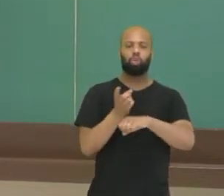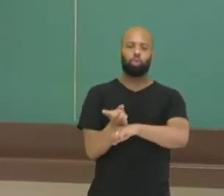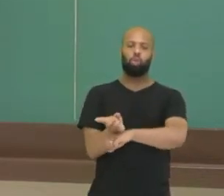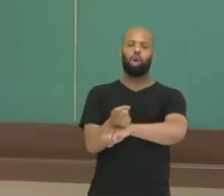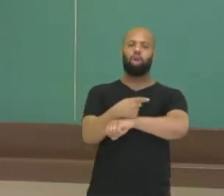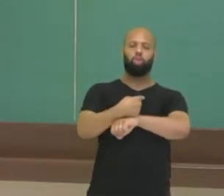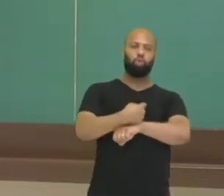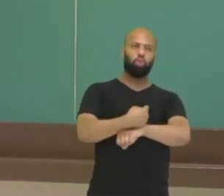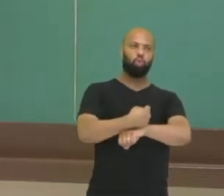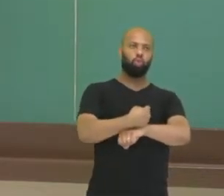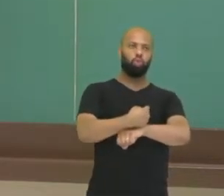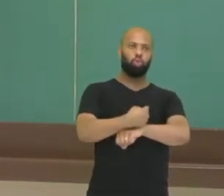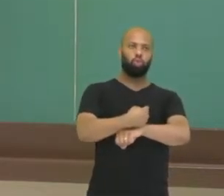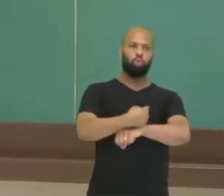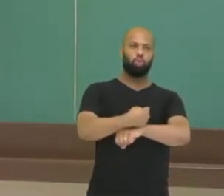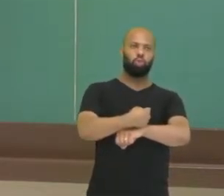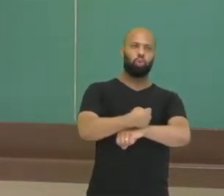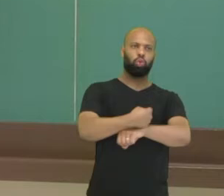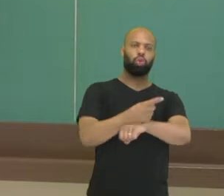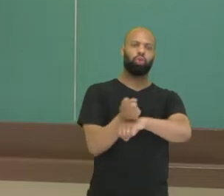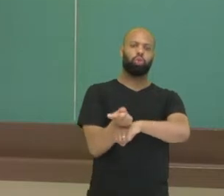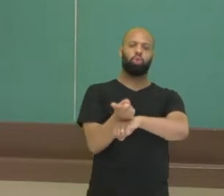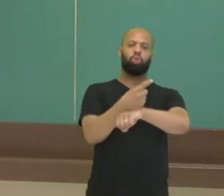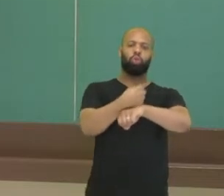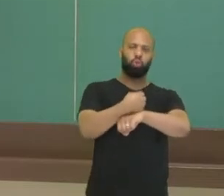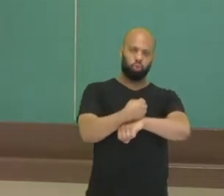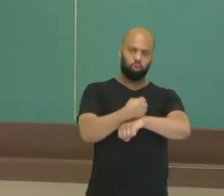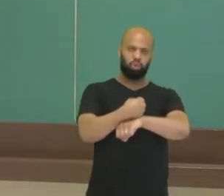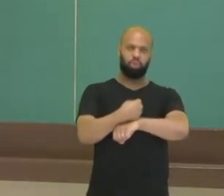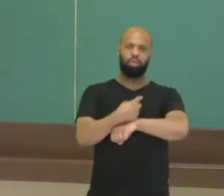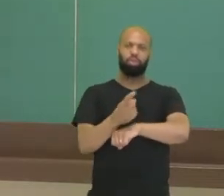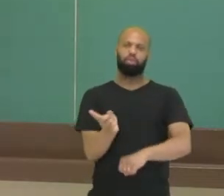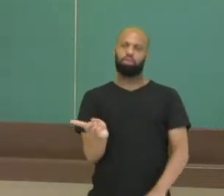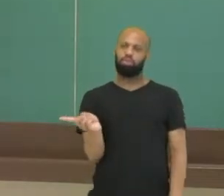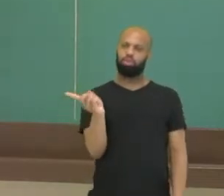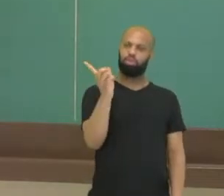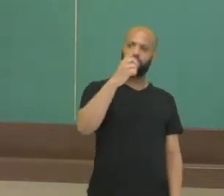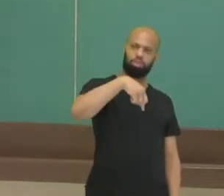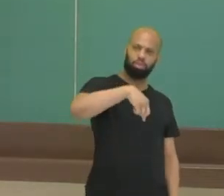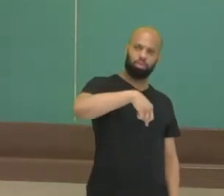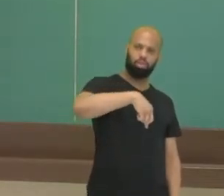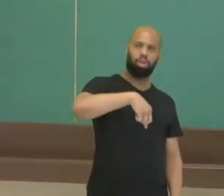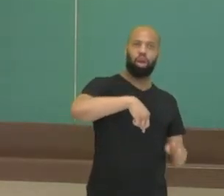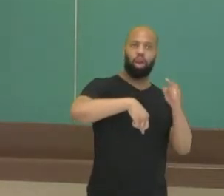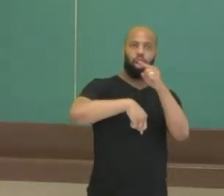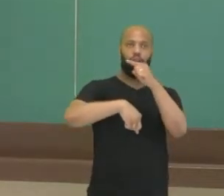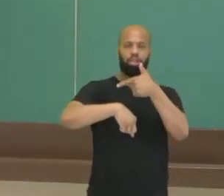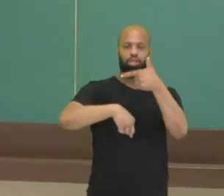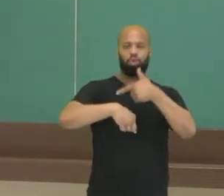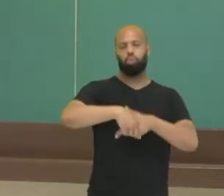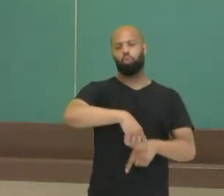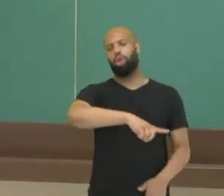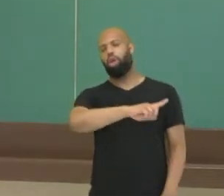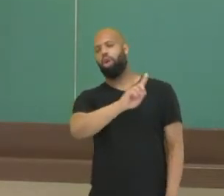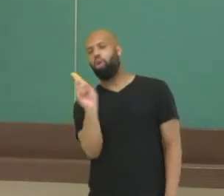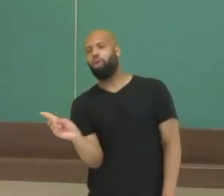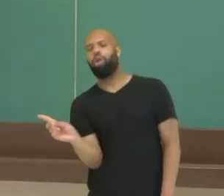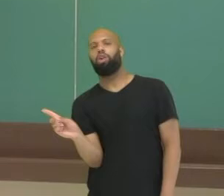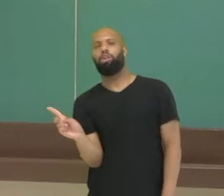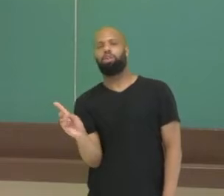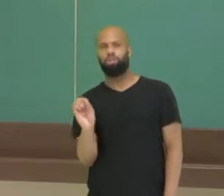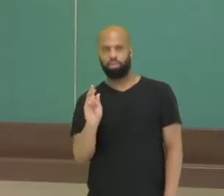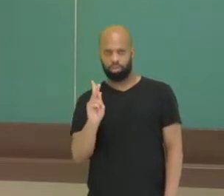anti-horário, então, sentido contrário aos ponteiros do relógio, e aqui você vai medir no sentido horário,